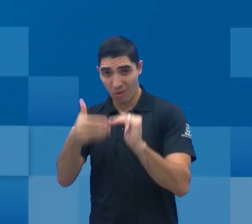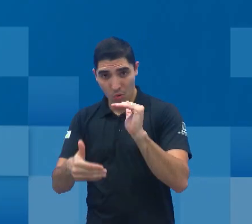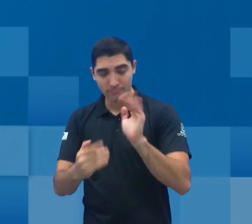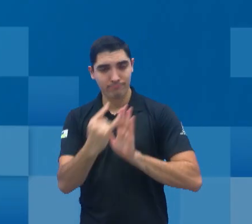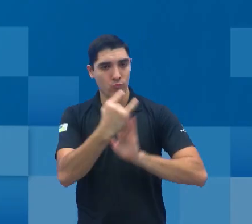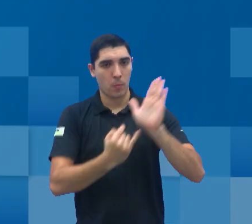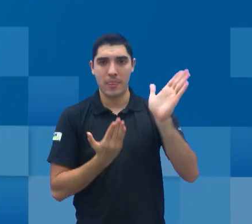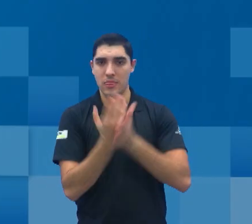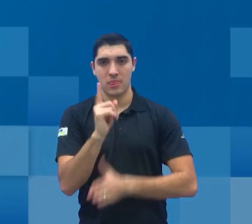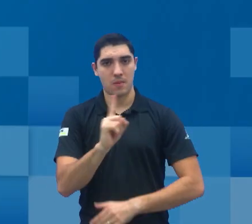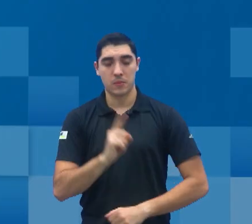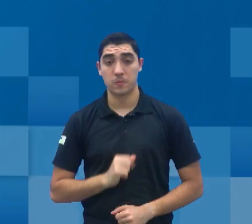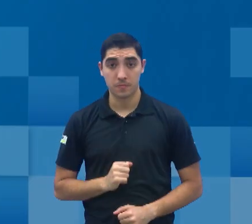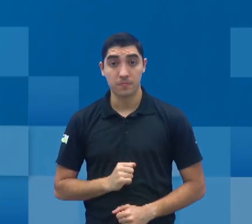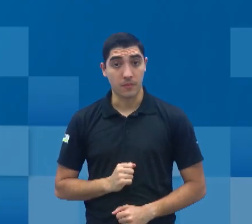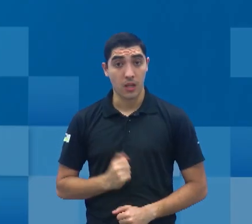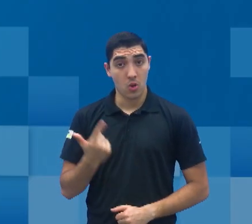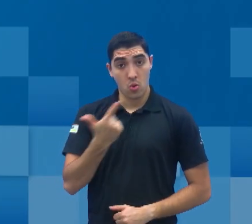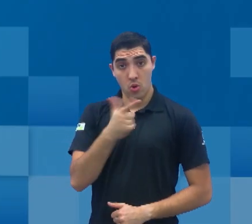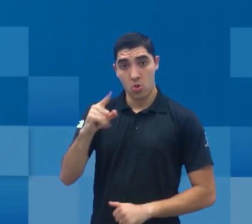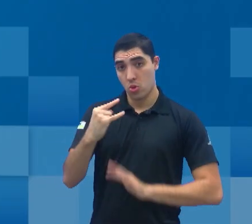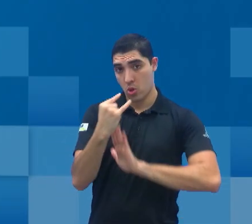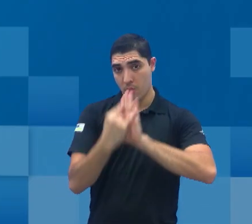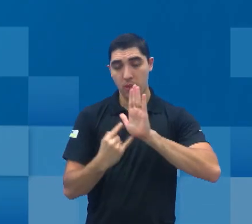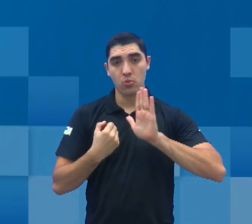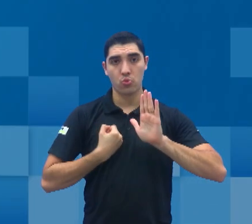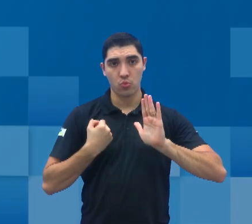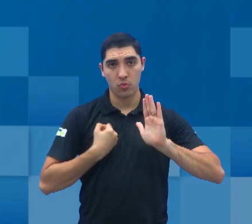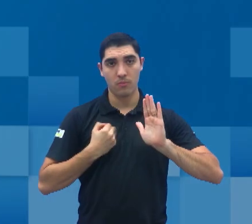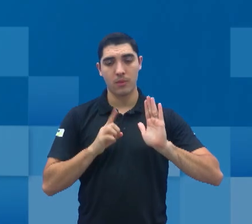rejeitado. Em votação, o requerimento de número